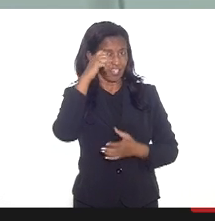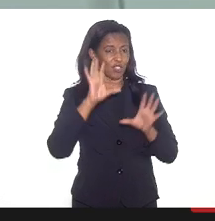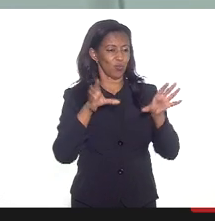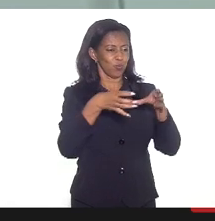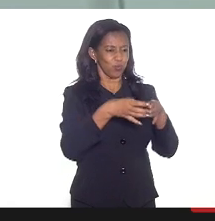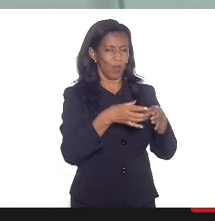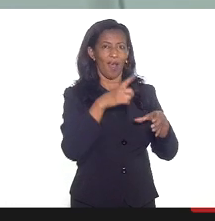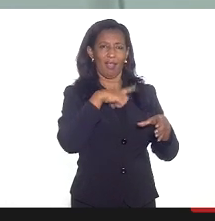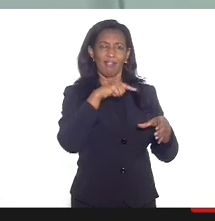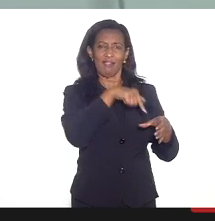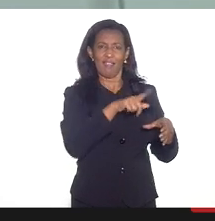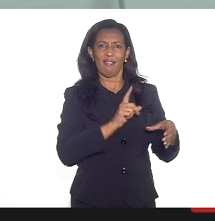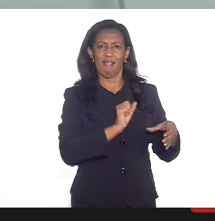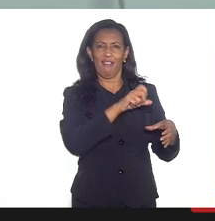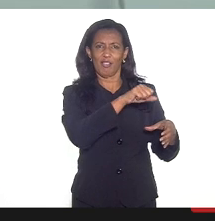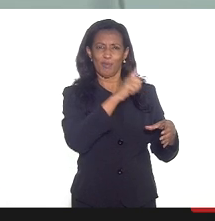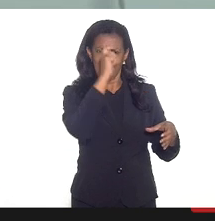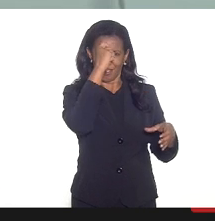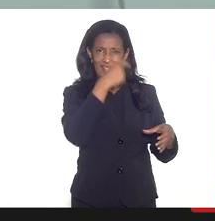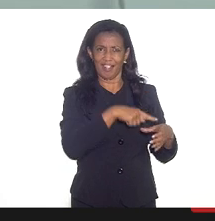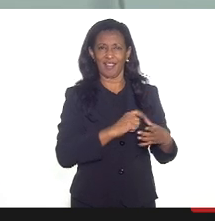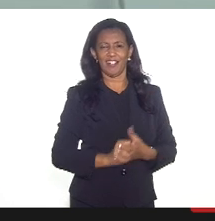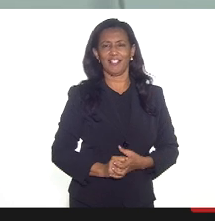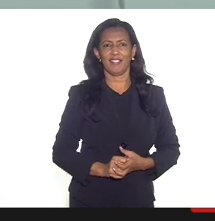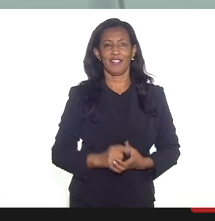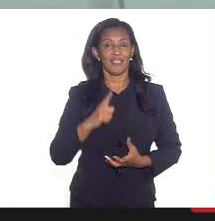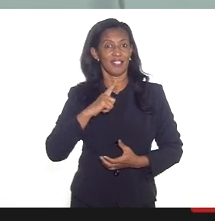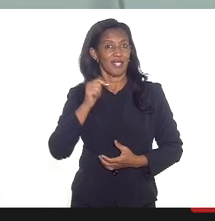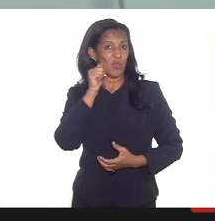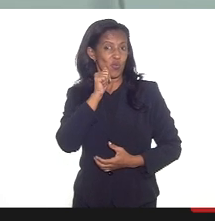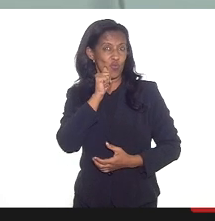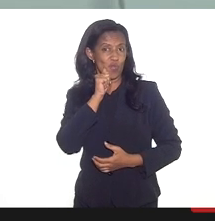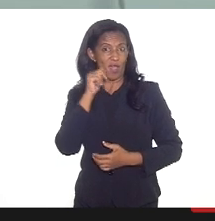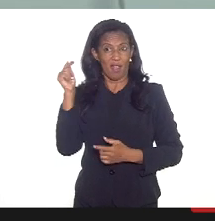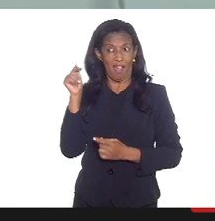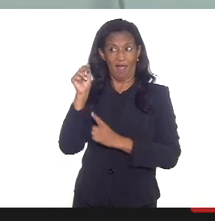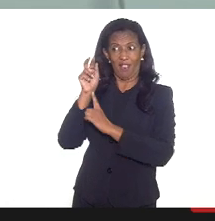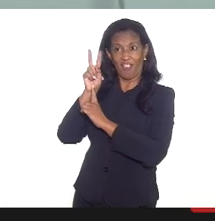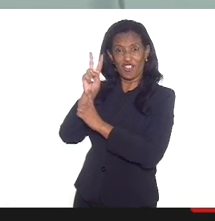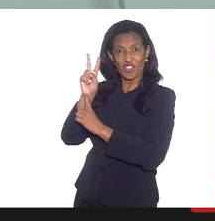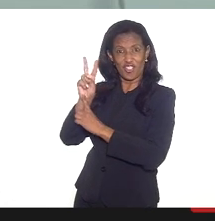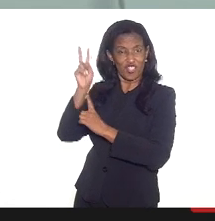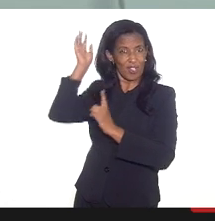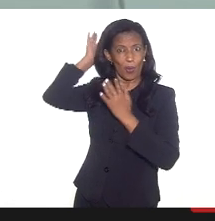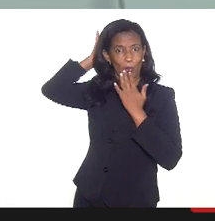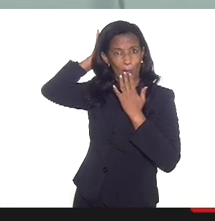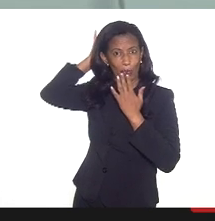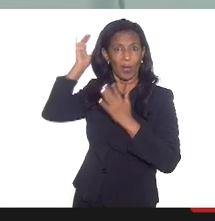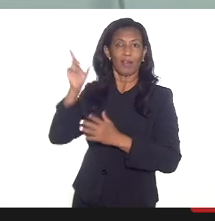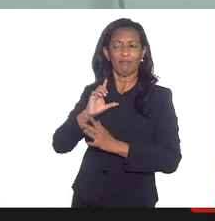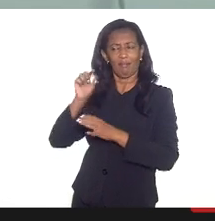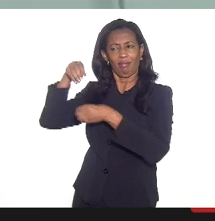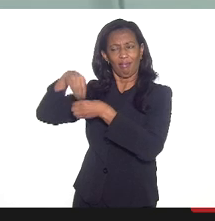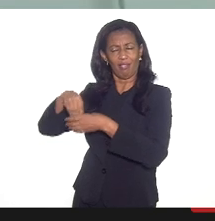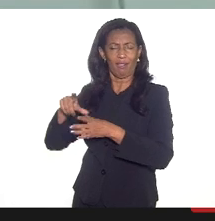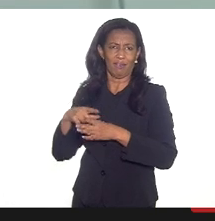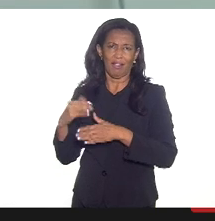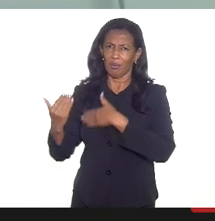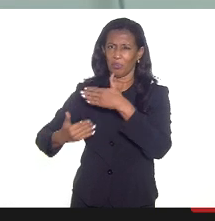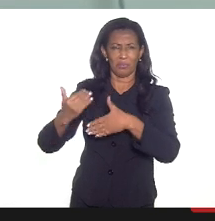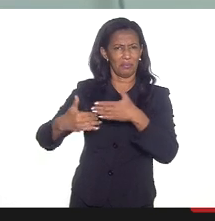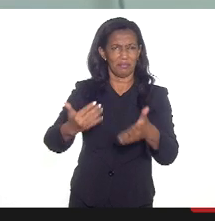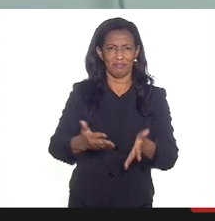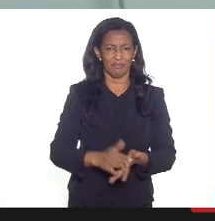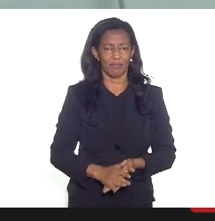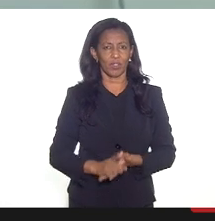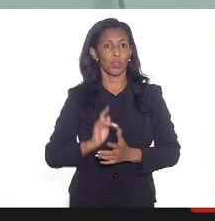mulheres negras terão lésbicas negras. Se existem mulheres indígenas, dentre essas vamos ter lésbicas indígenas, e assim sucessivamente.